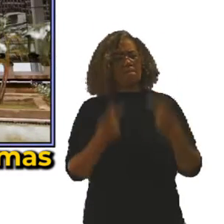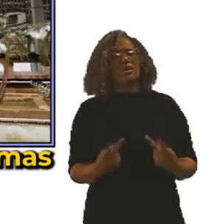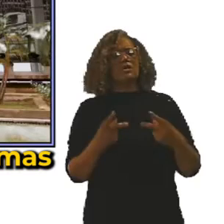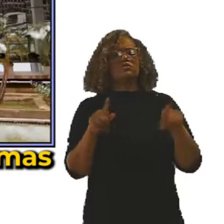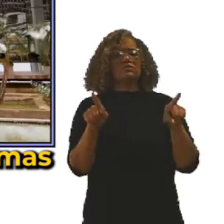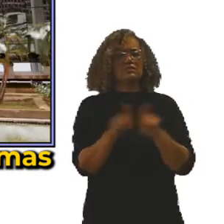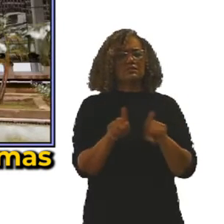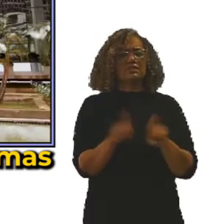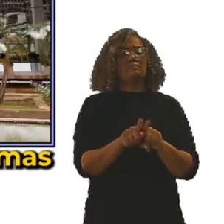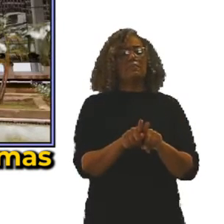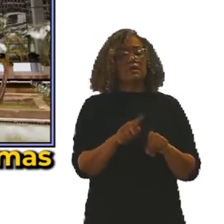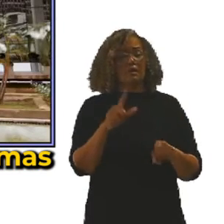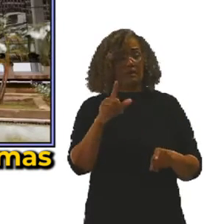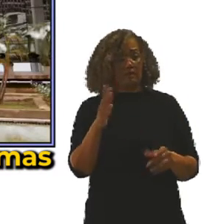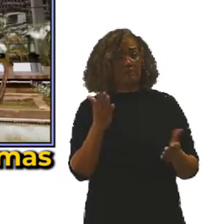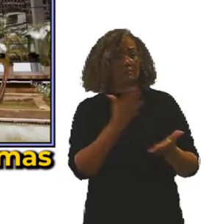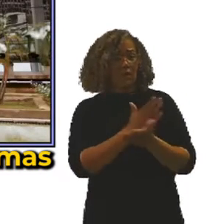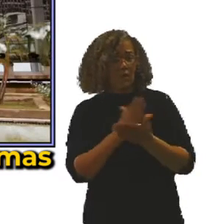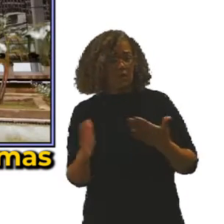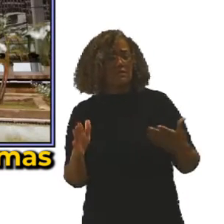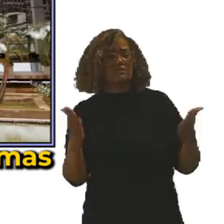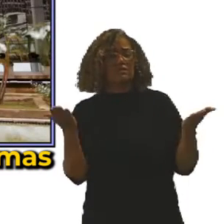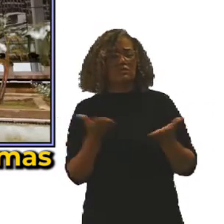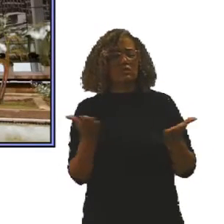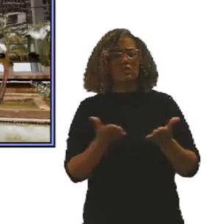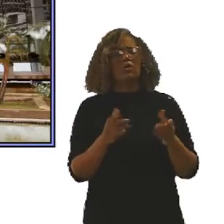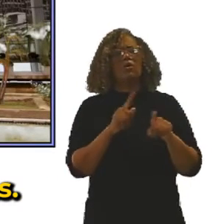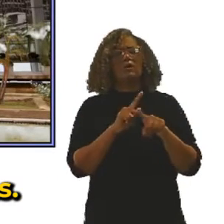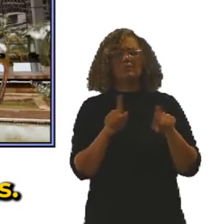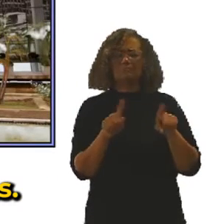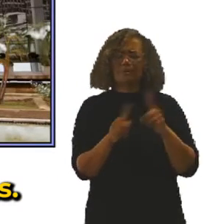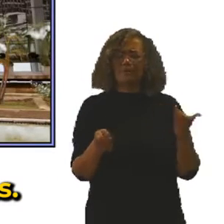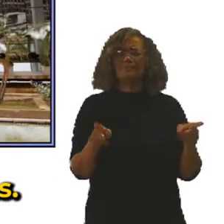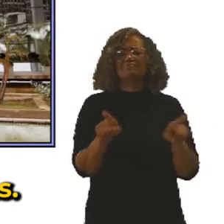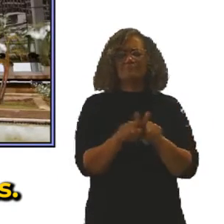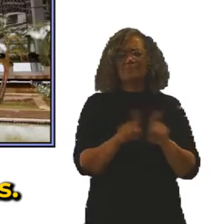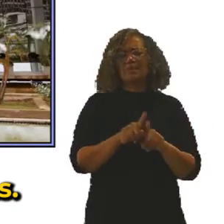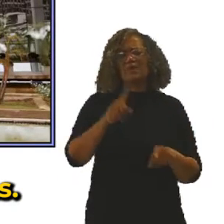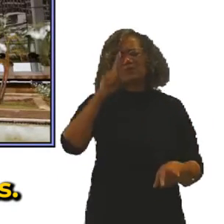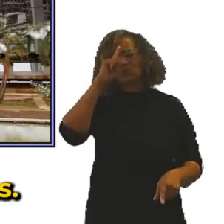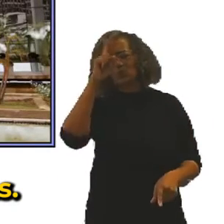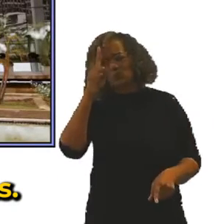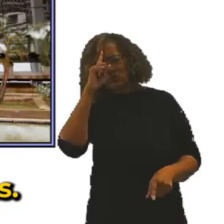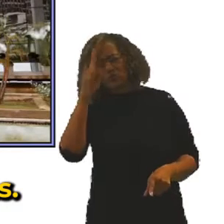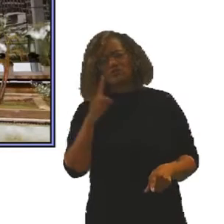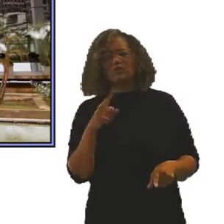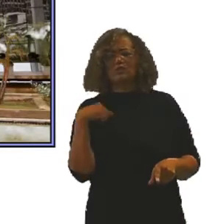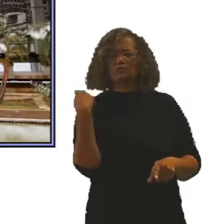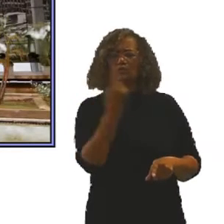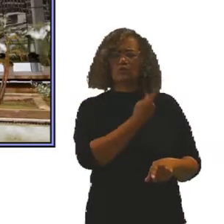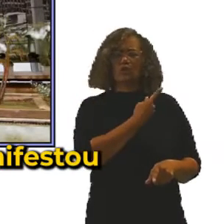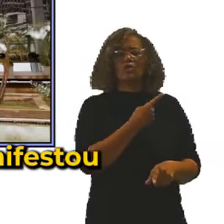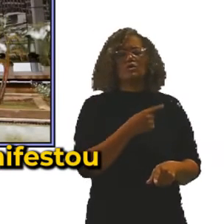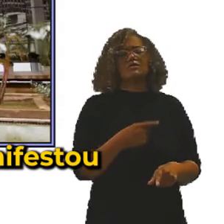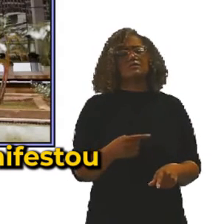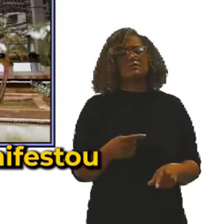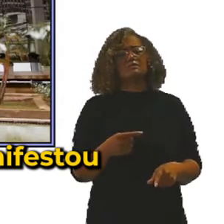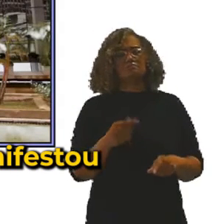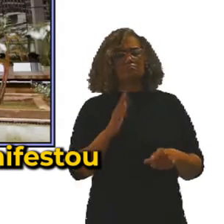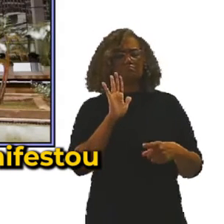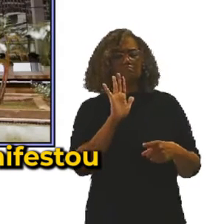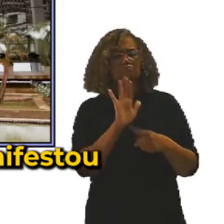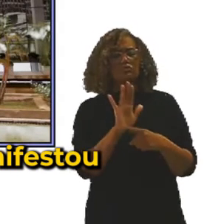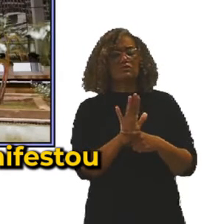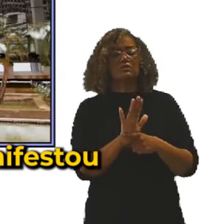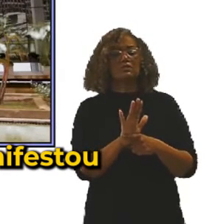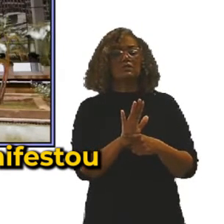das agendas públicas, mas também no dia a dia de todas as nossas atividades privadas. A Organização